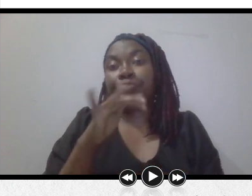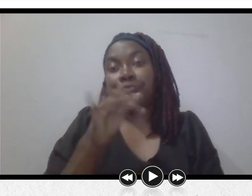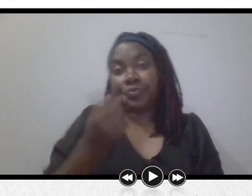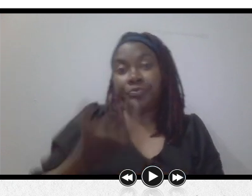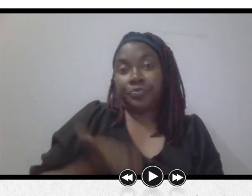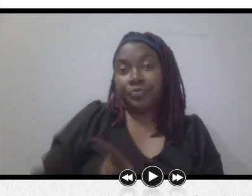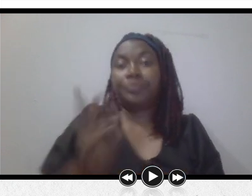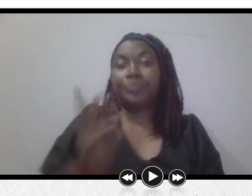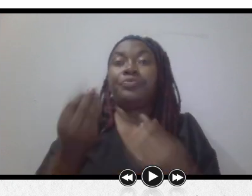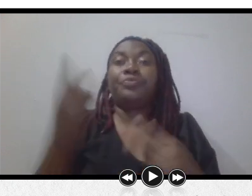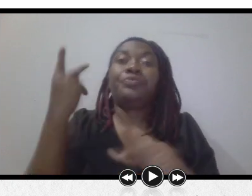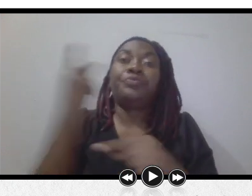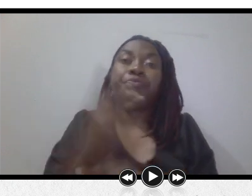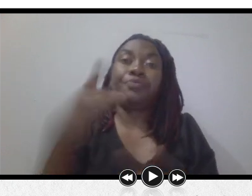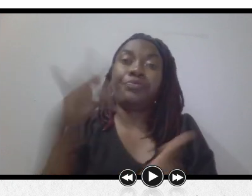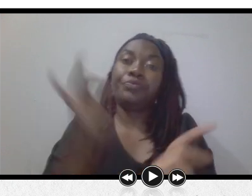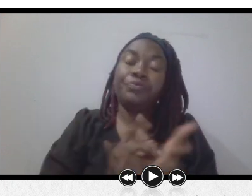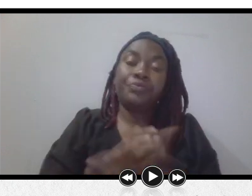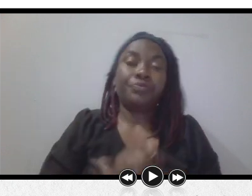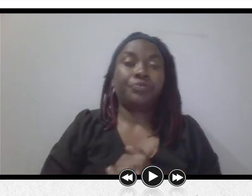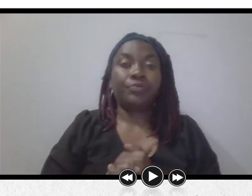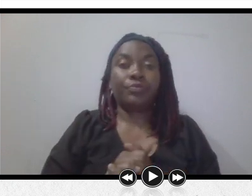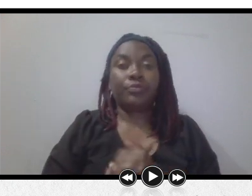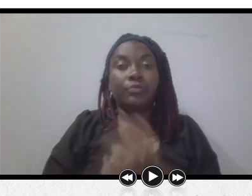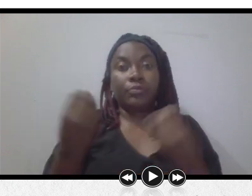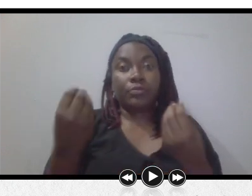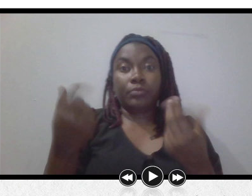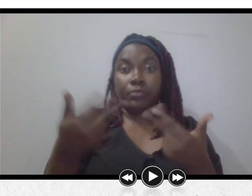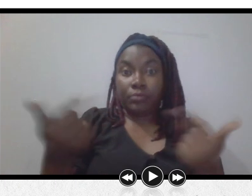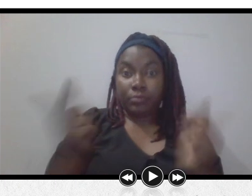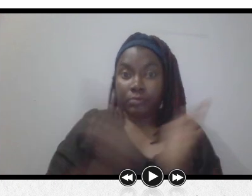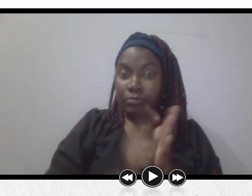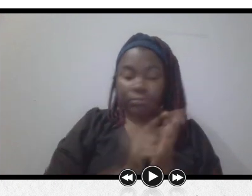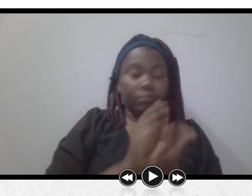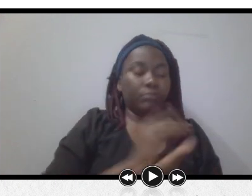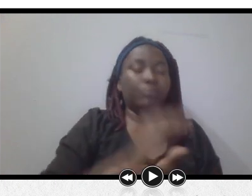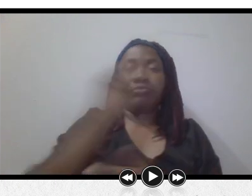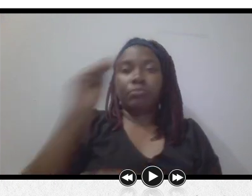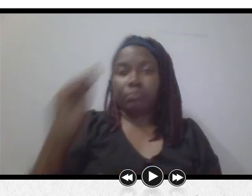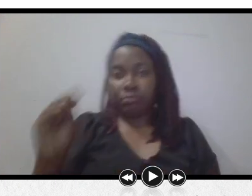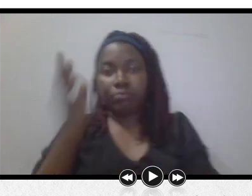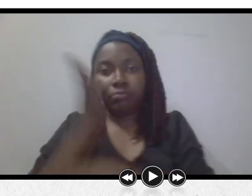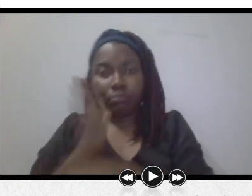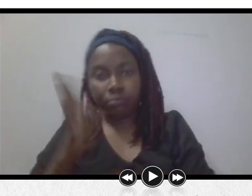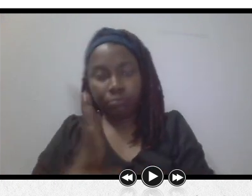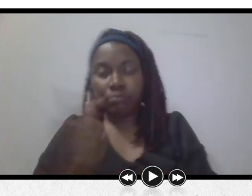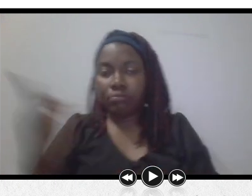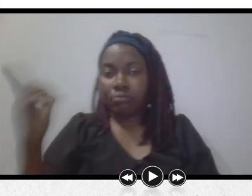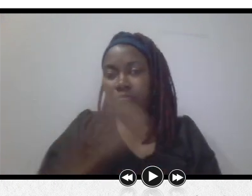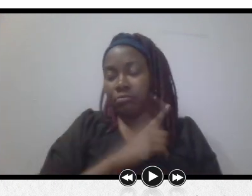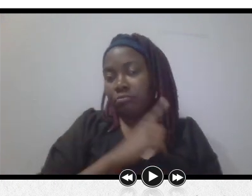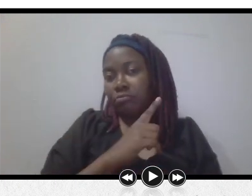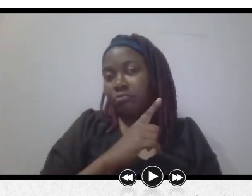nasce para buscar efetividade, ou seja, para que as coisas saiam do papel, para que nós possamos ter um serviço digno de